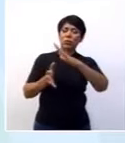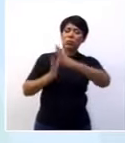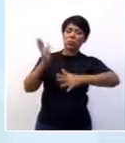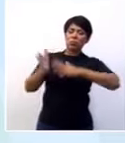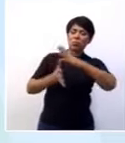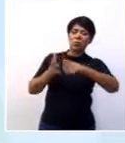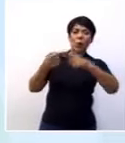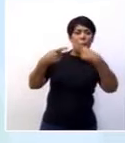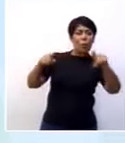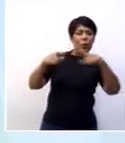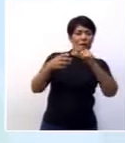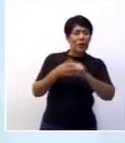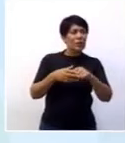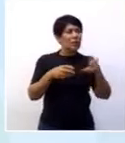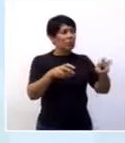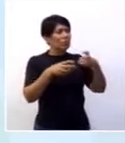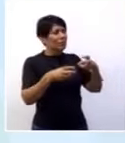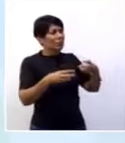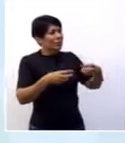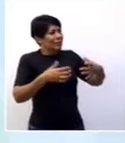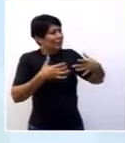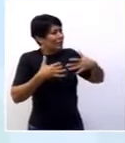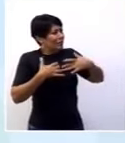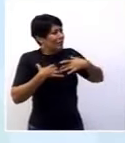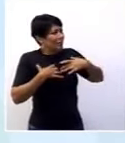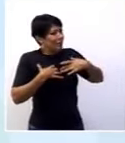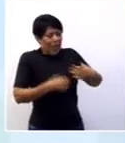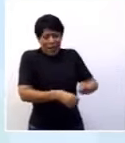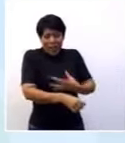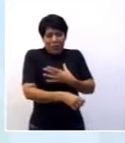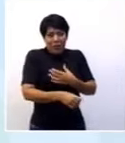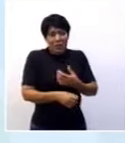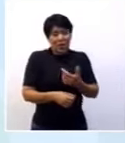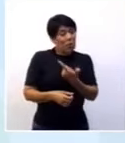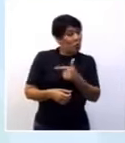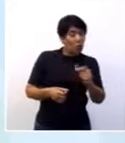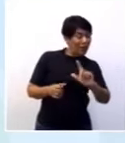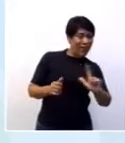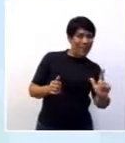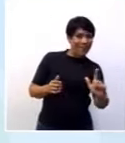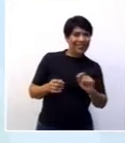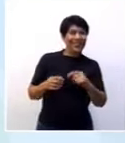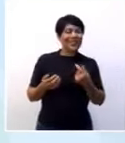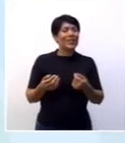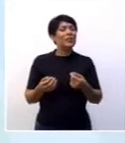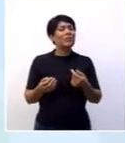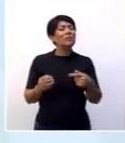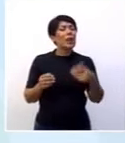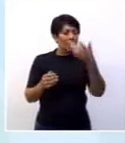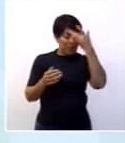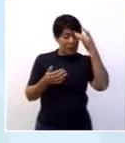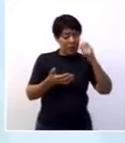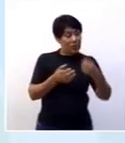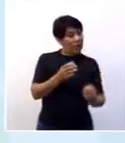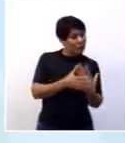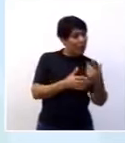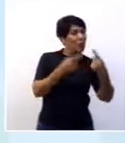te tocam menos? Qual é a relação que existe ali entre aquele que escreveu,